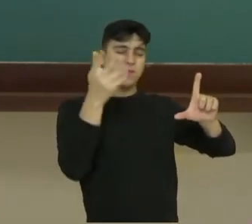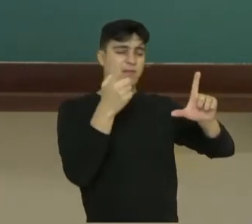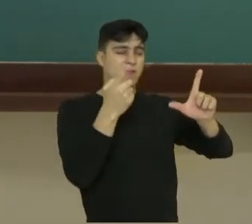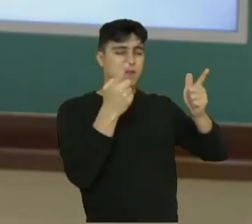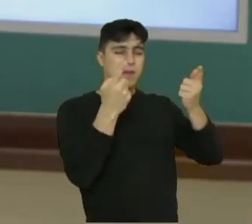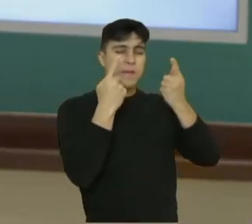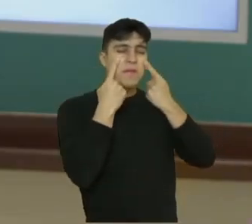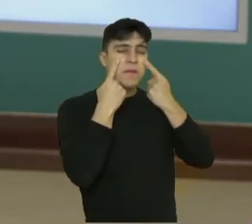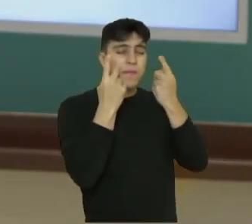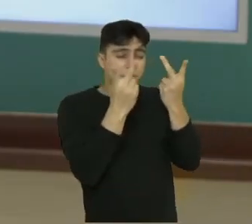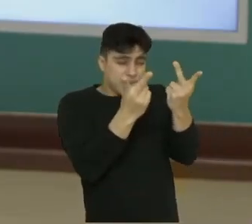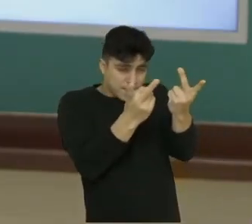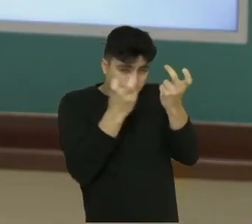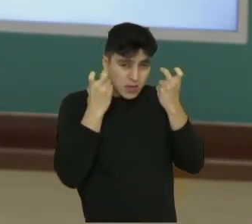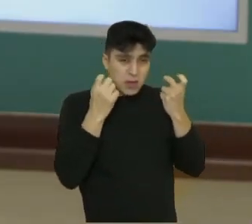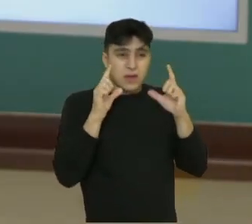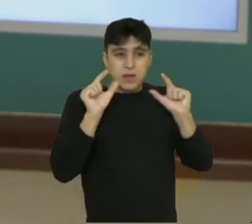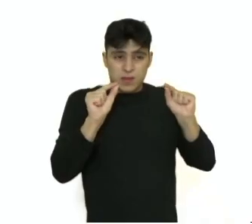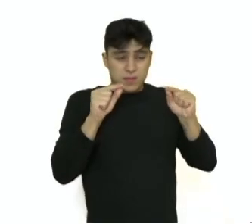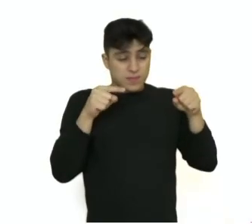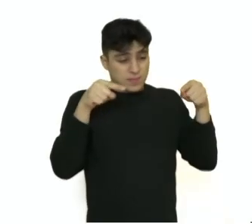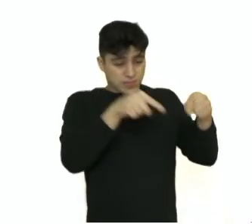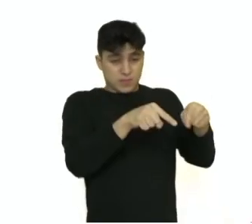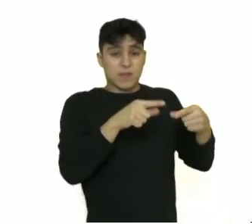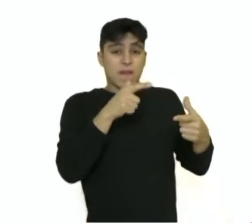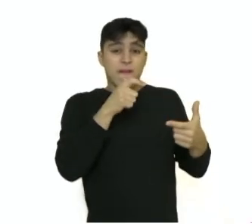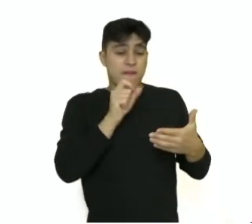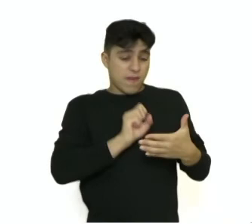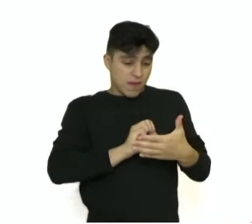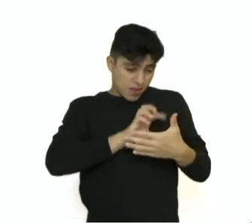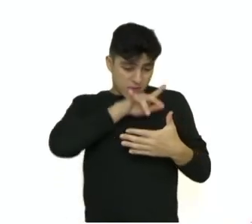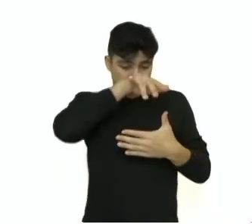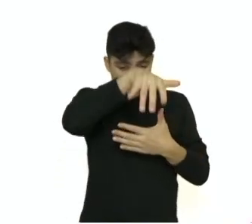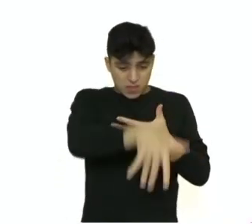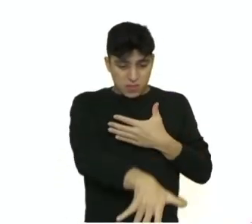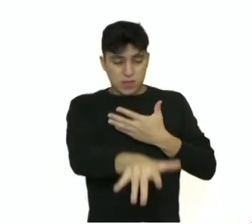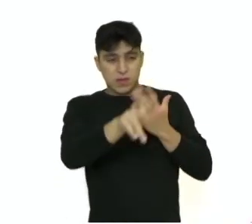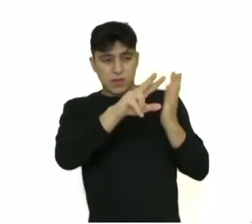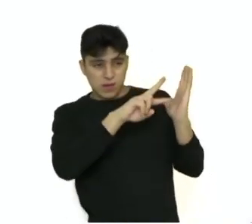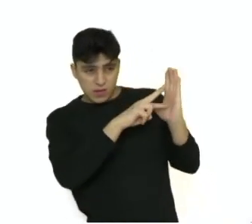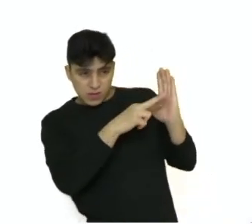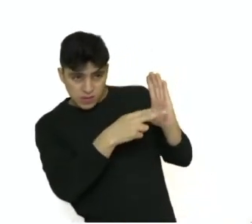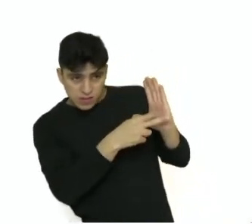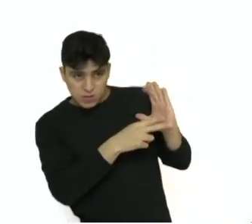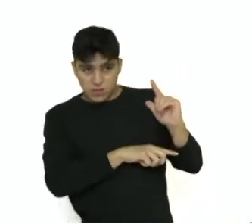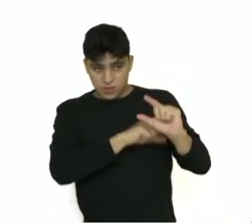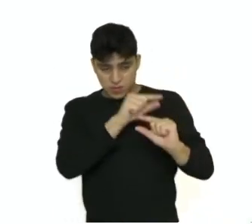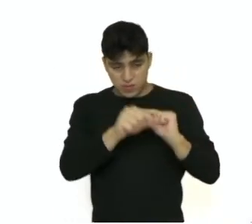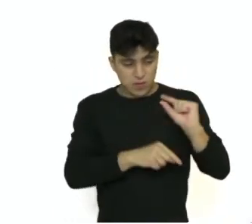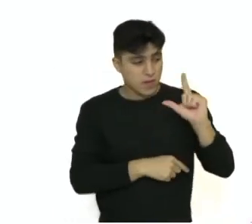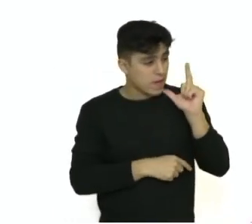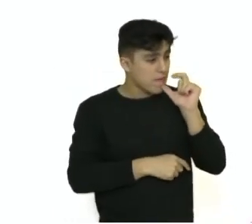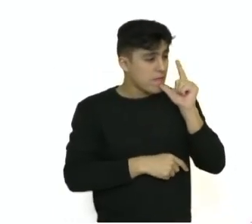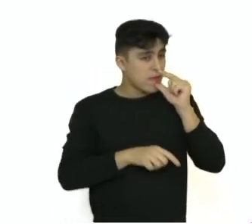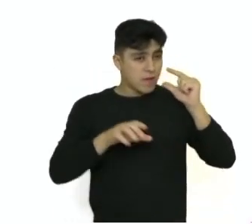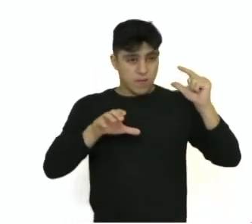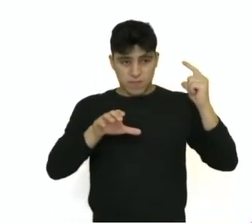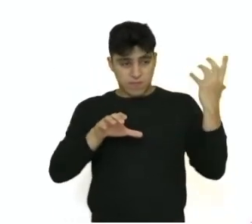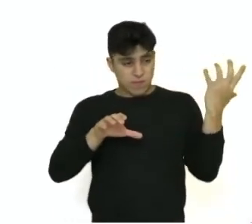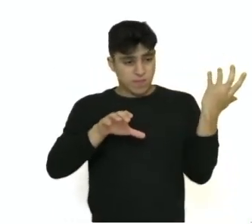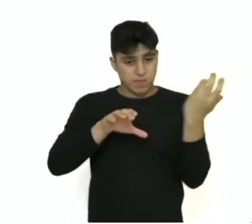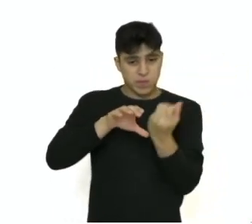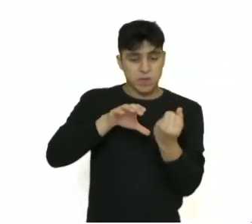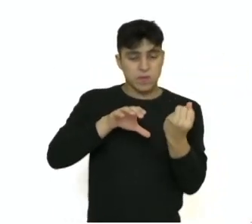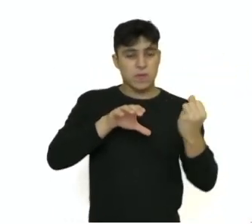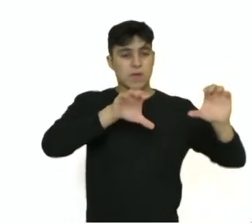você for analisar, isso aqui é uma usina hidrelétrica, né? Porque ela usa, né? Porque a usina faz uso da energia cinética da